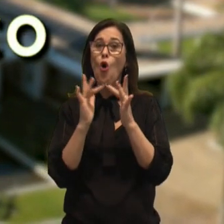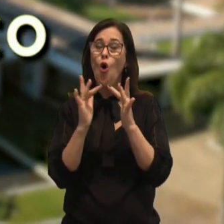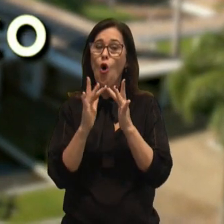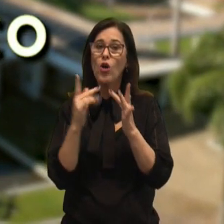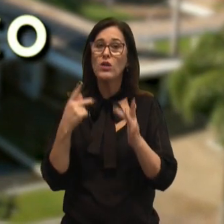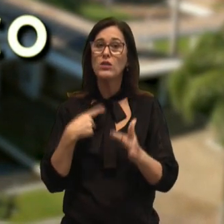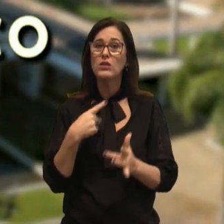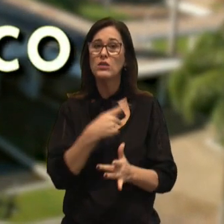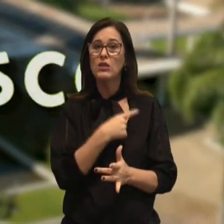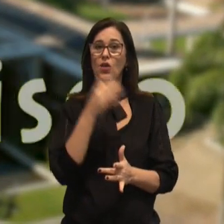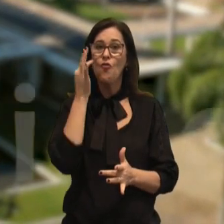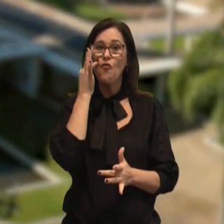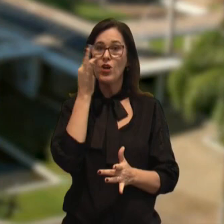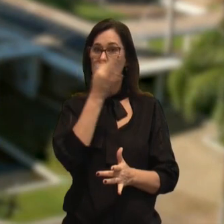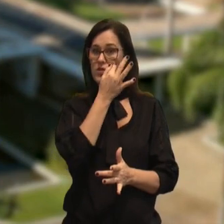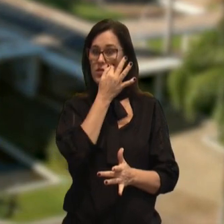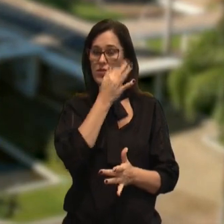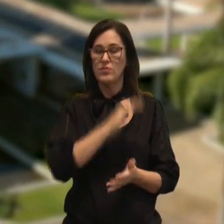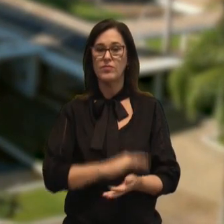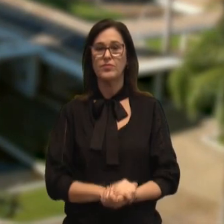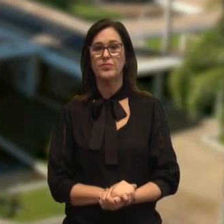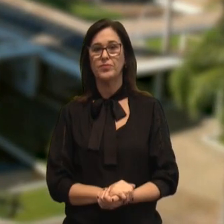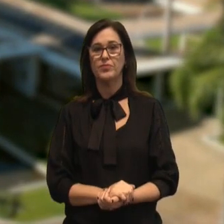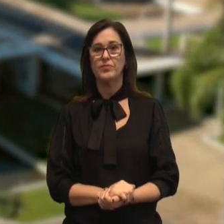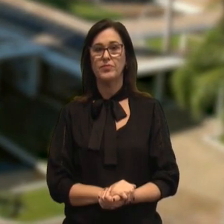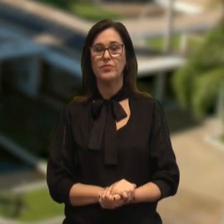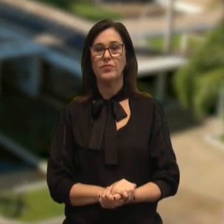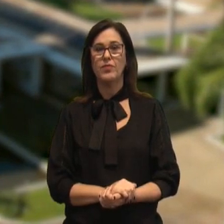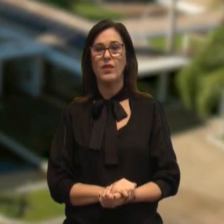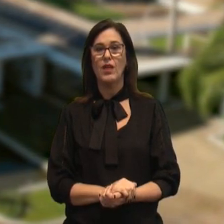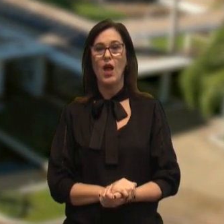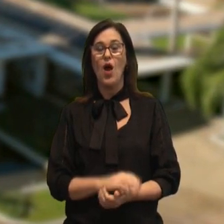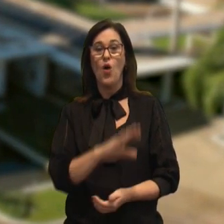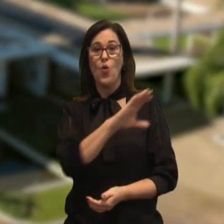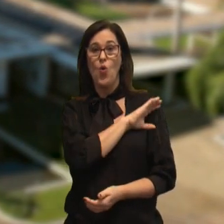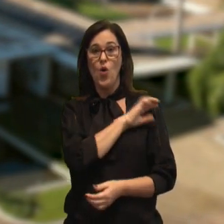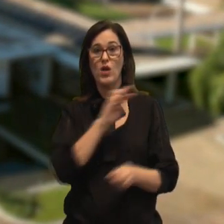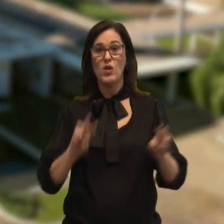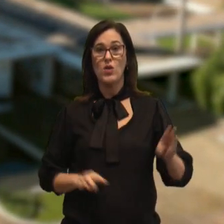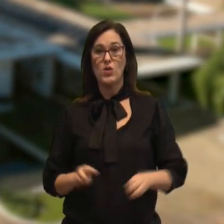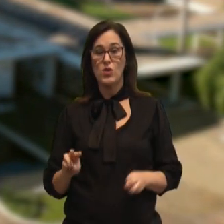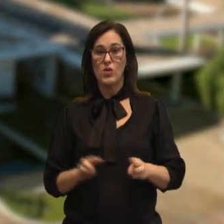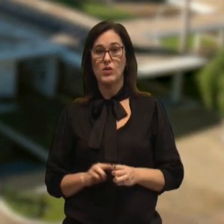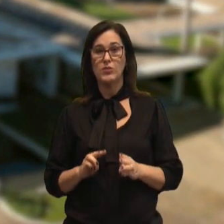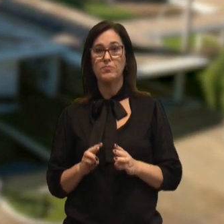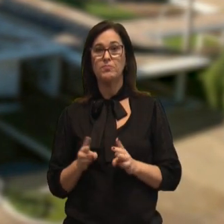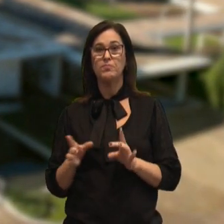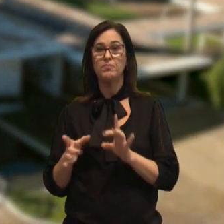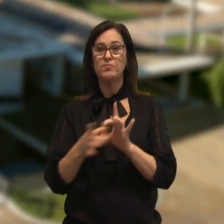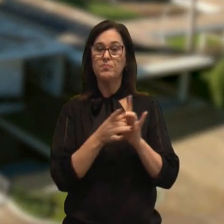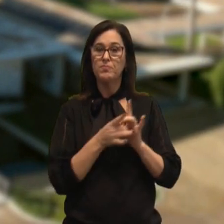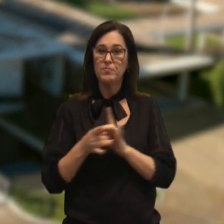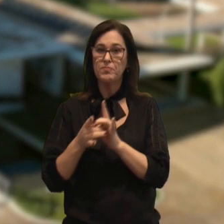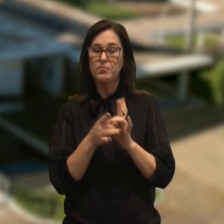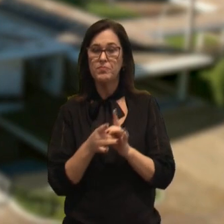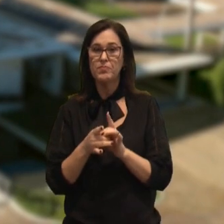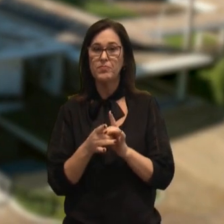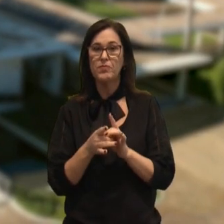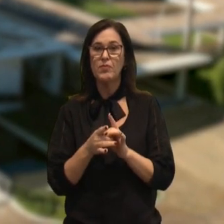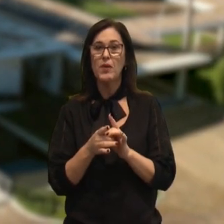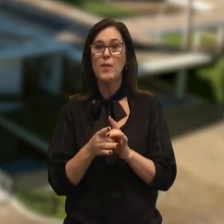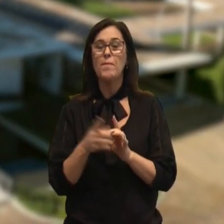com o pastor Francisco. O coordenador do Ministério de Integração e Comunhão,